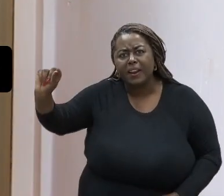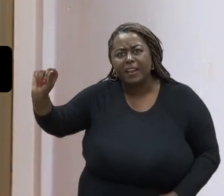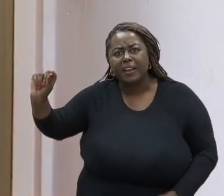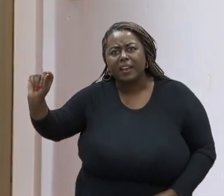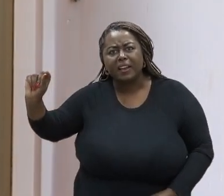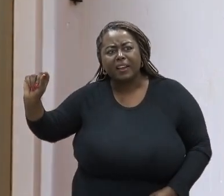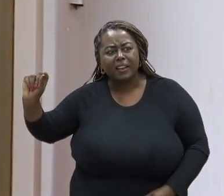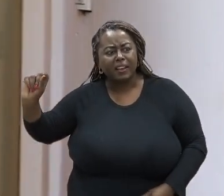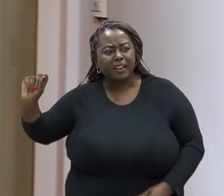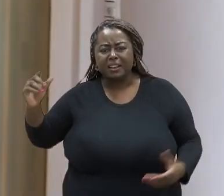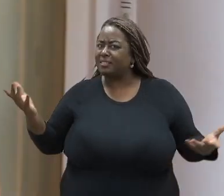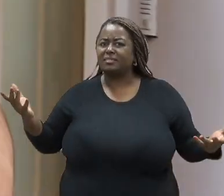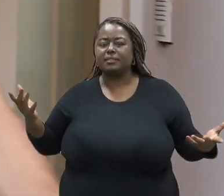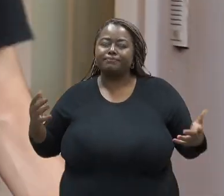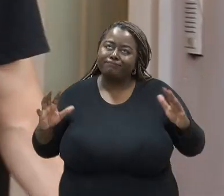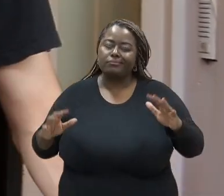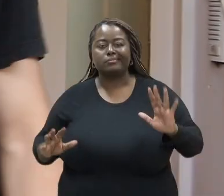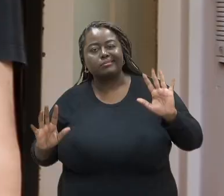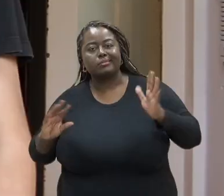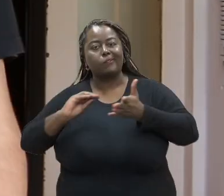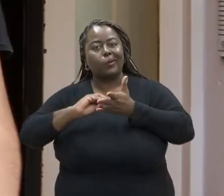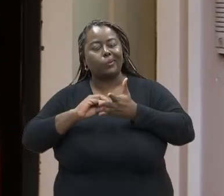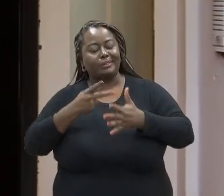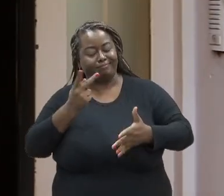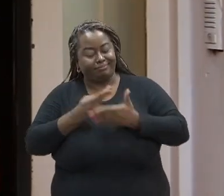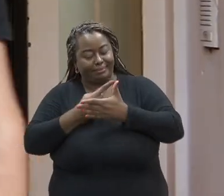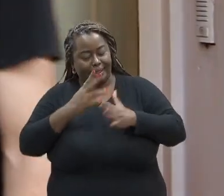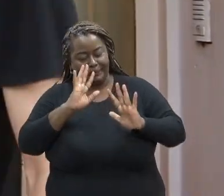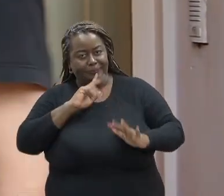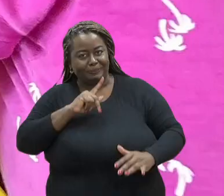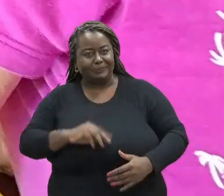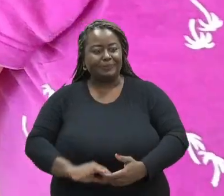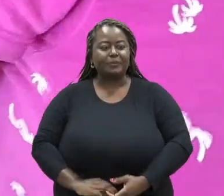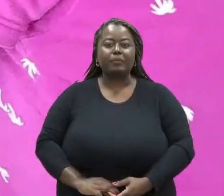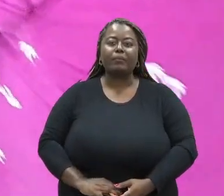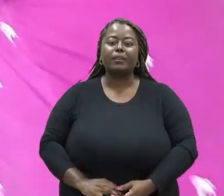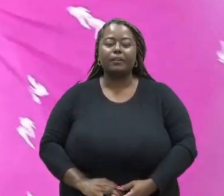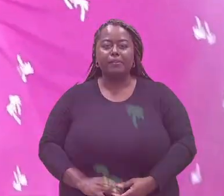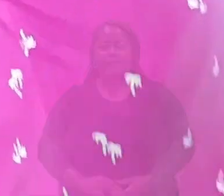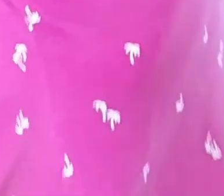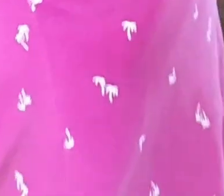embora? A gente tem como... faltou a fala.